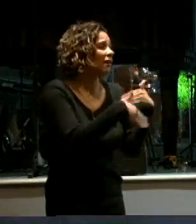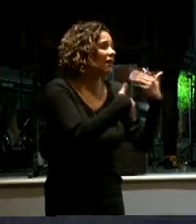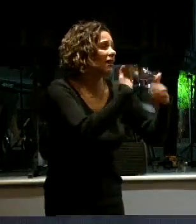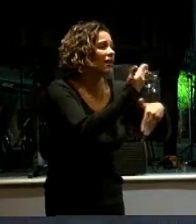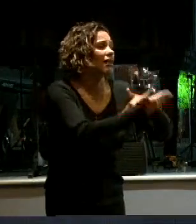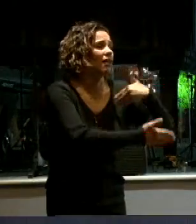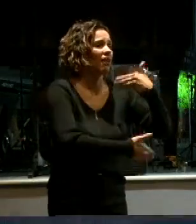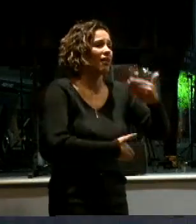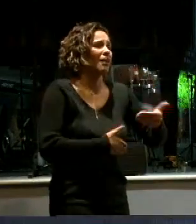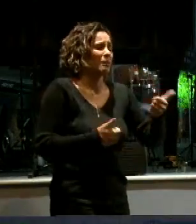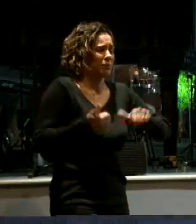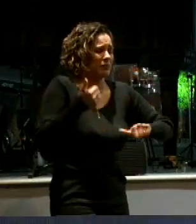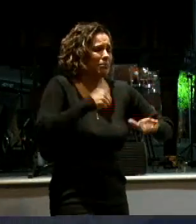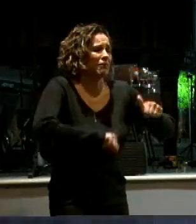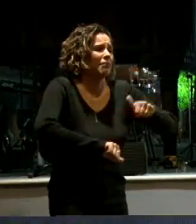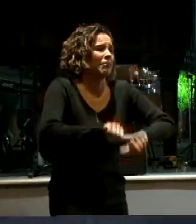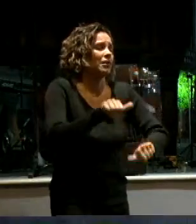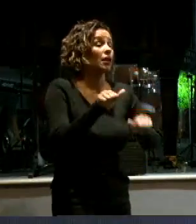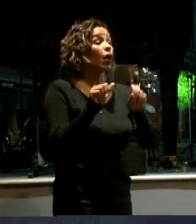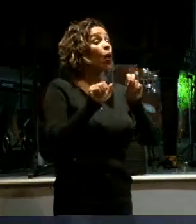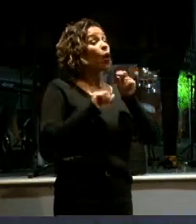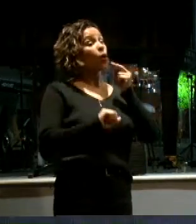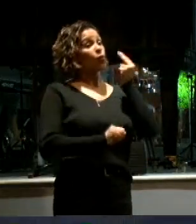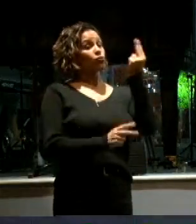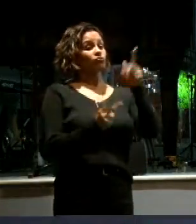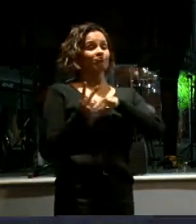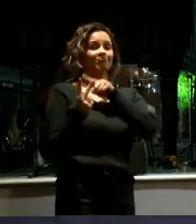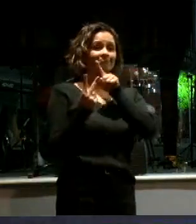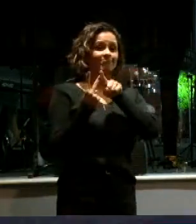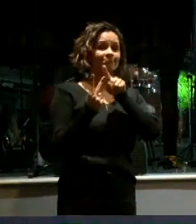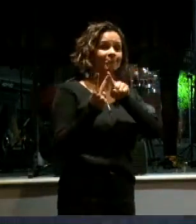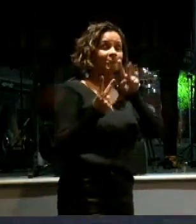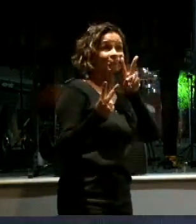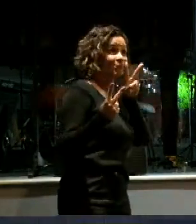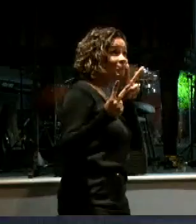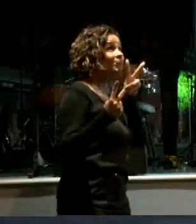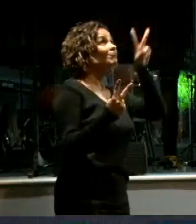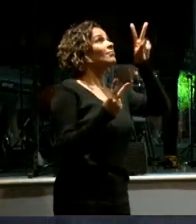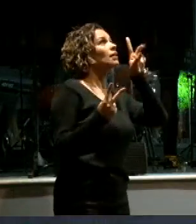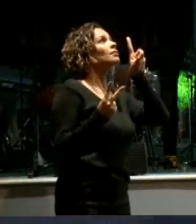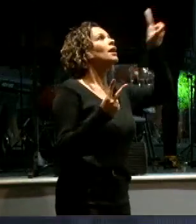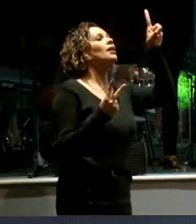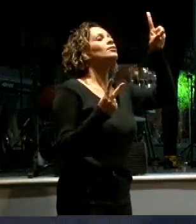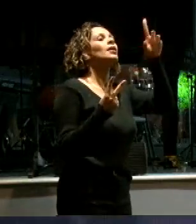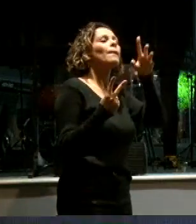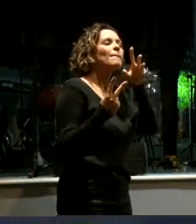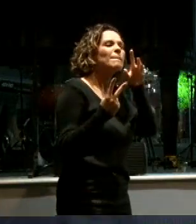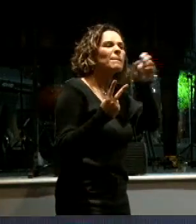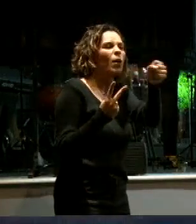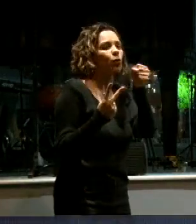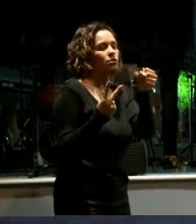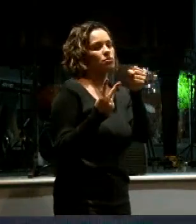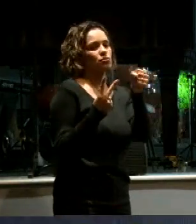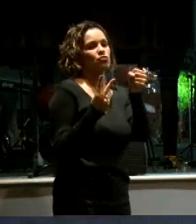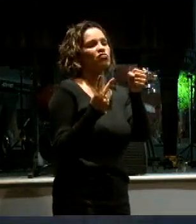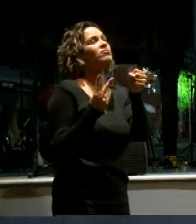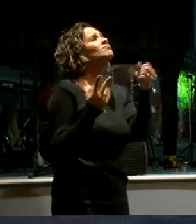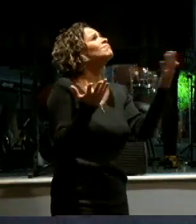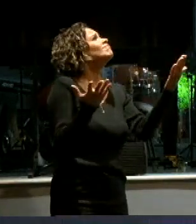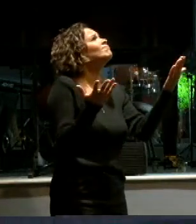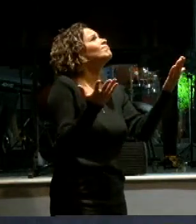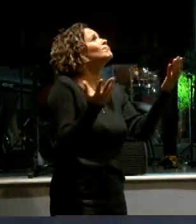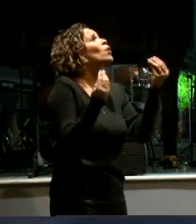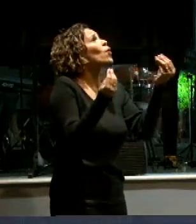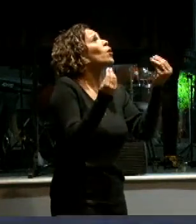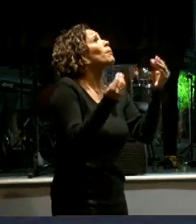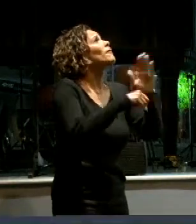fracassos. Ou você pode olhar para Deus, que é poderoso, e dizer: e agora, Senhor? Eu disse que